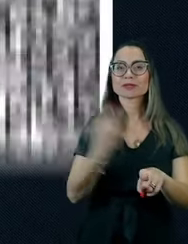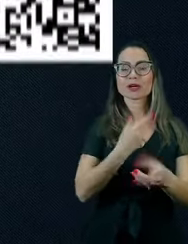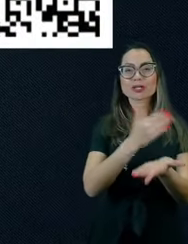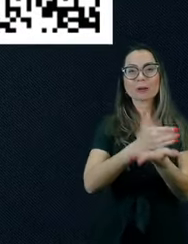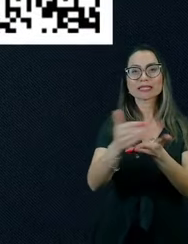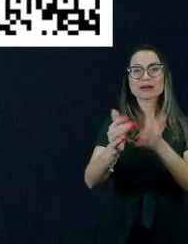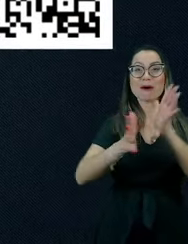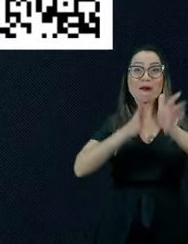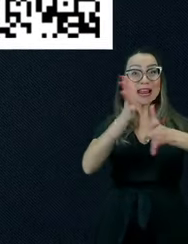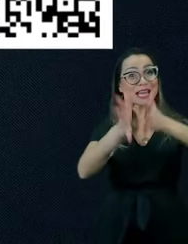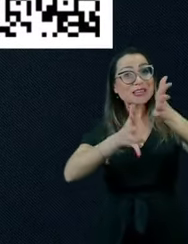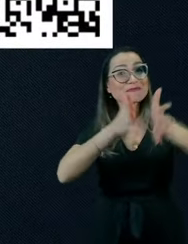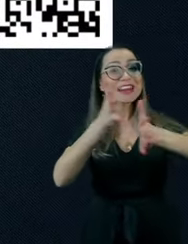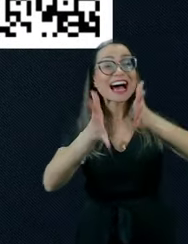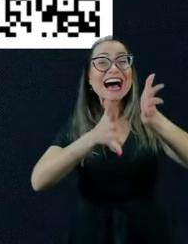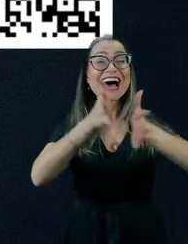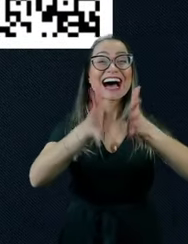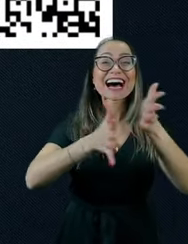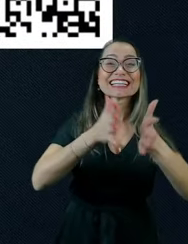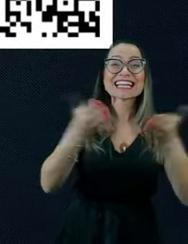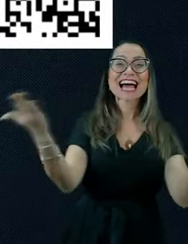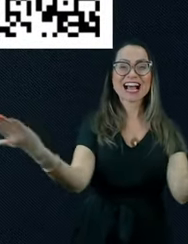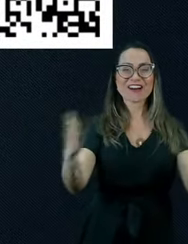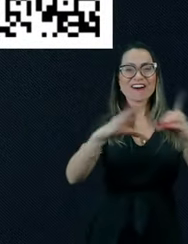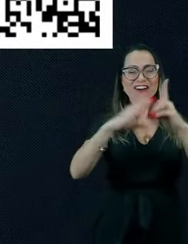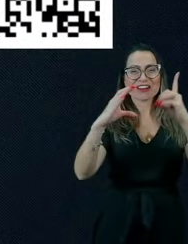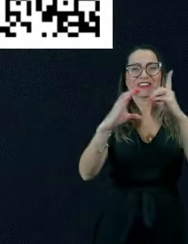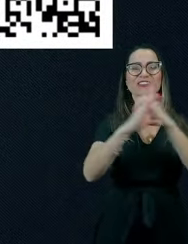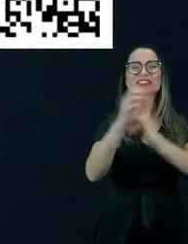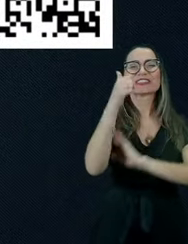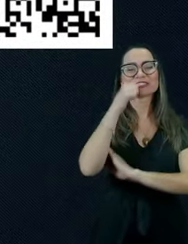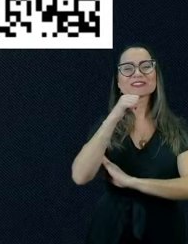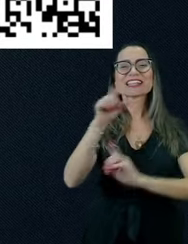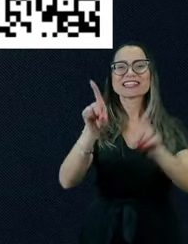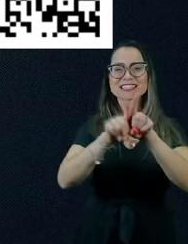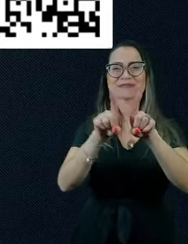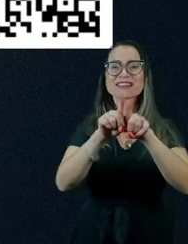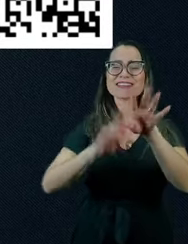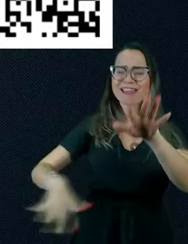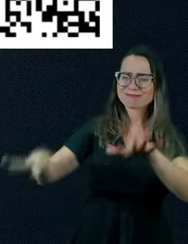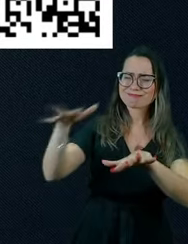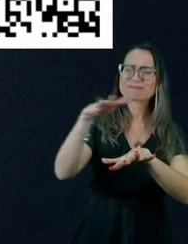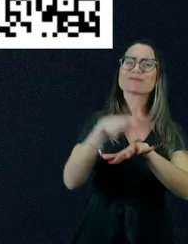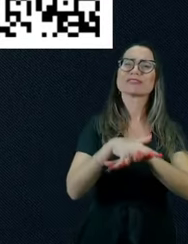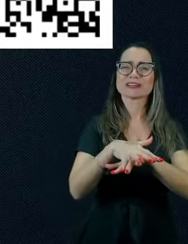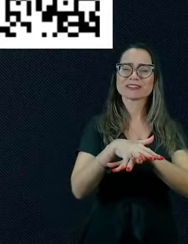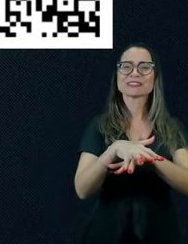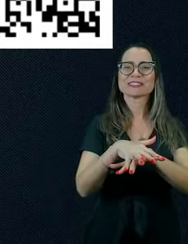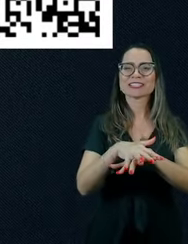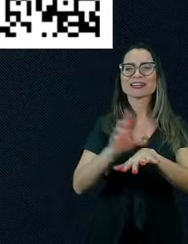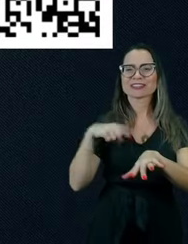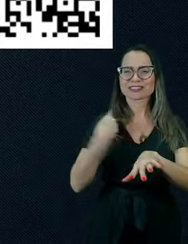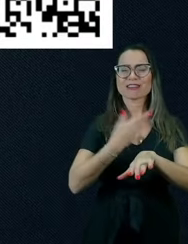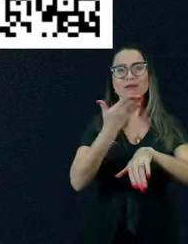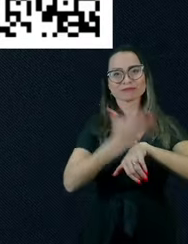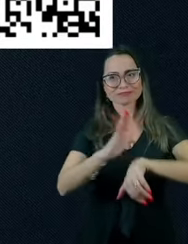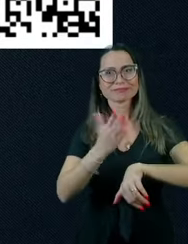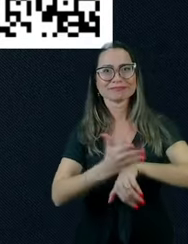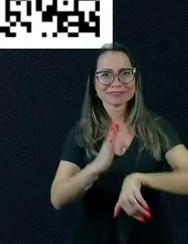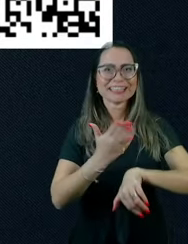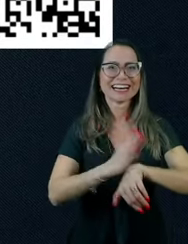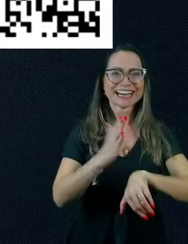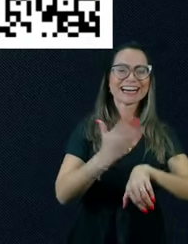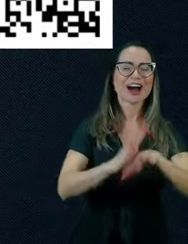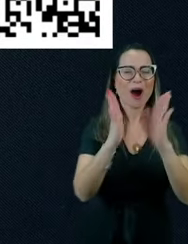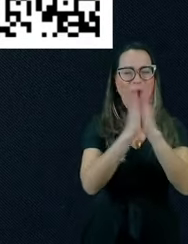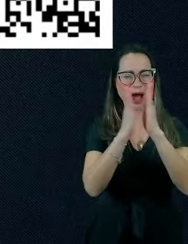o Libras. Agora o culto de mulheres também tem, né, essa acessibilidade. Nós estávamos treinando há um tempo,